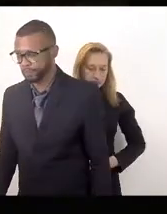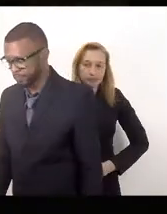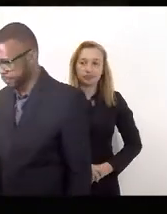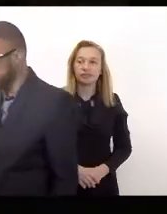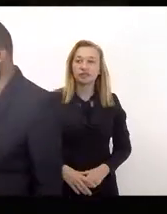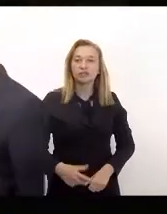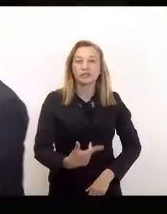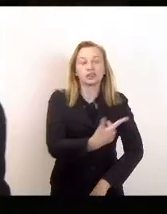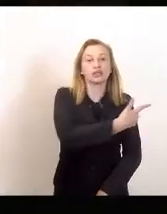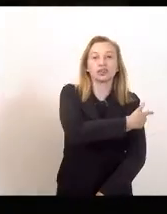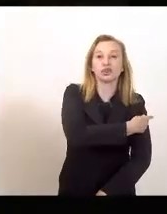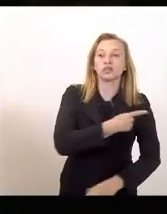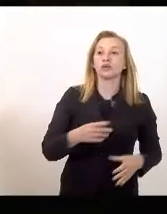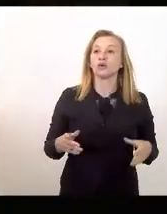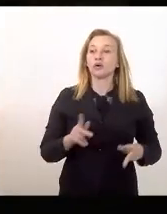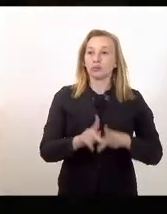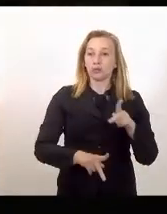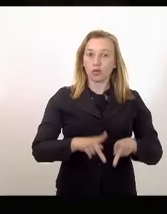campanha verdadeira,